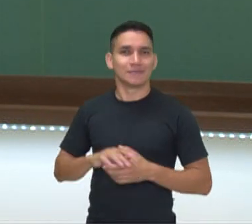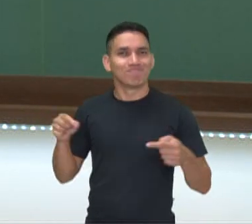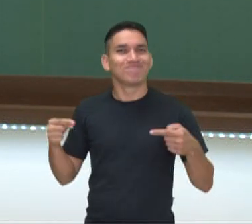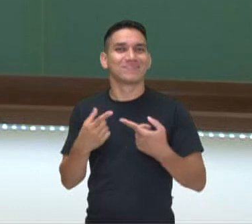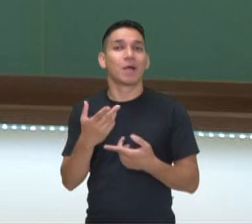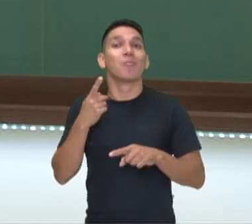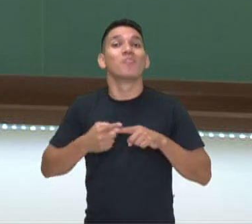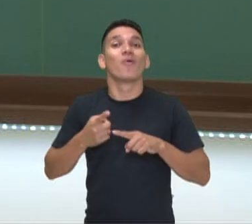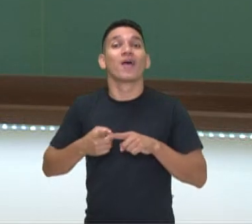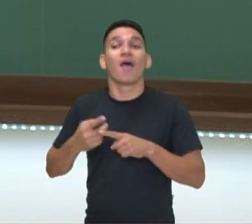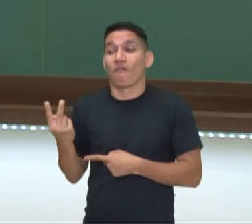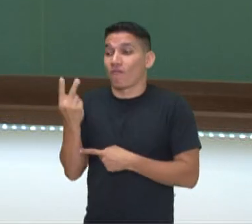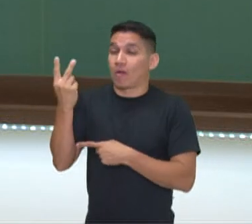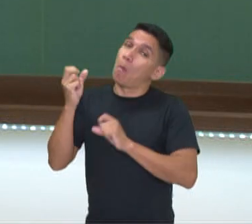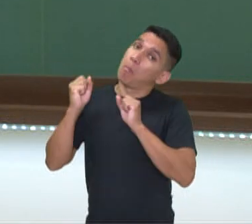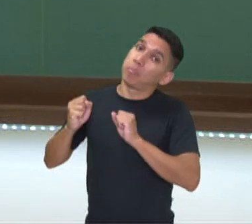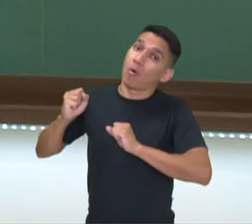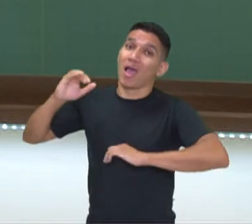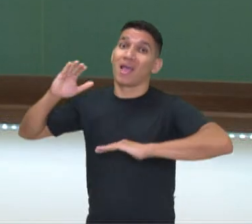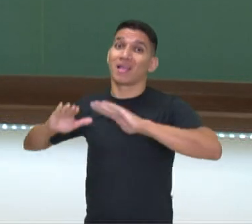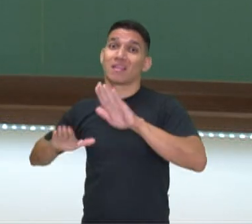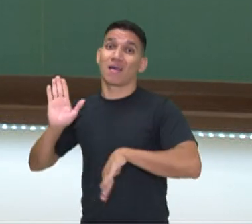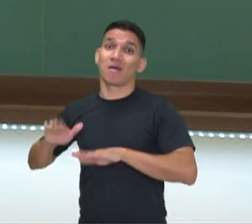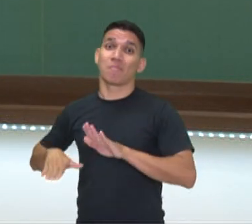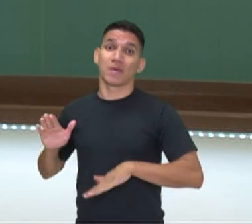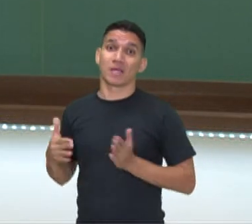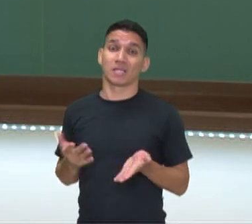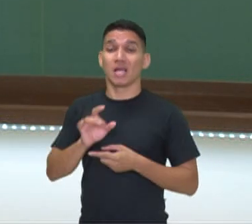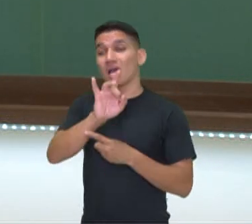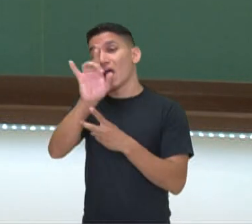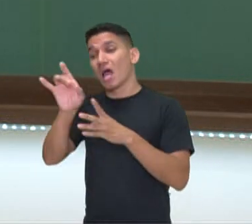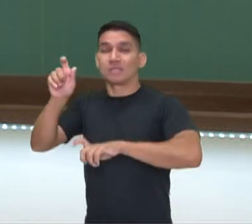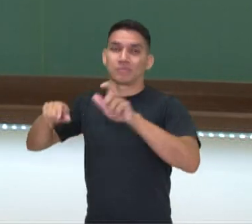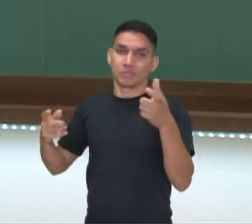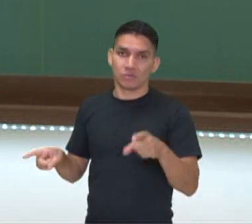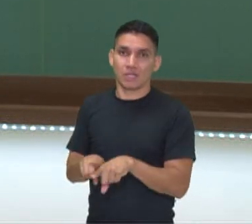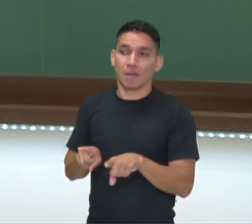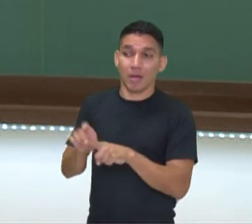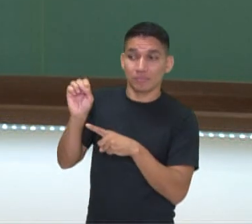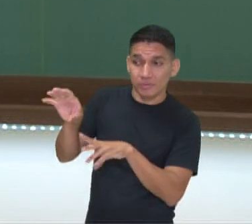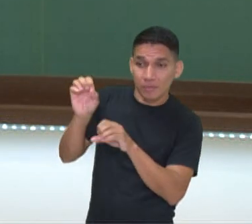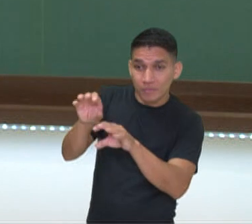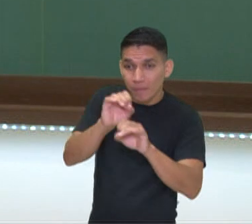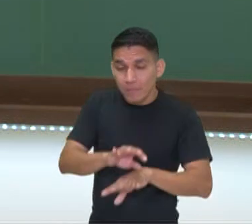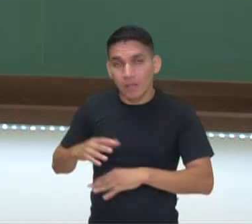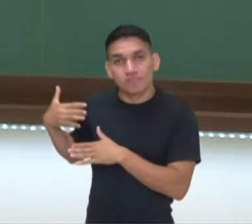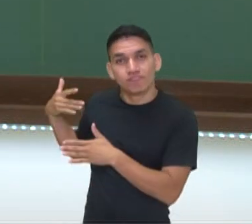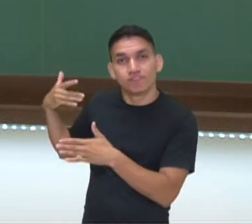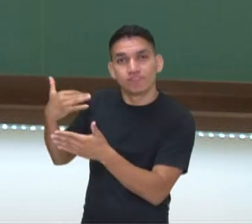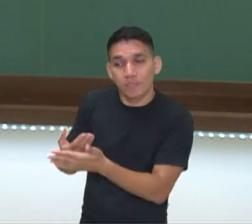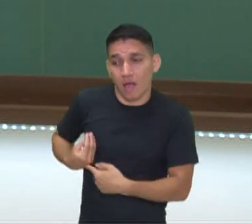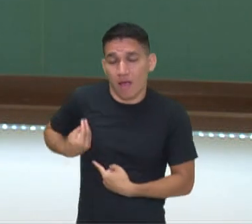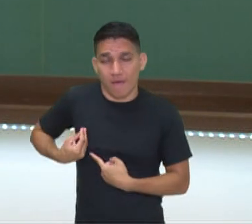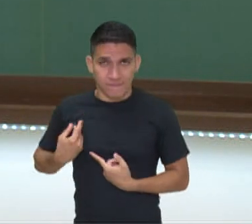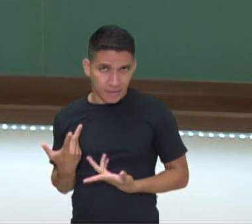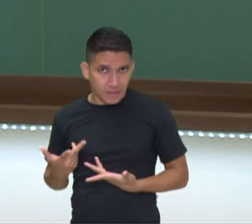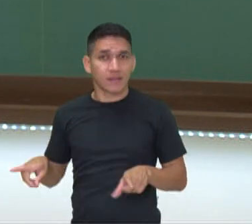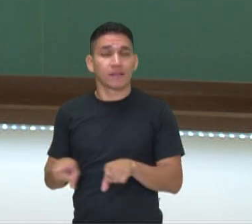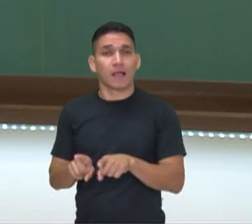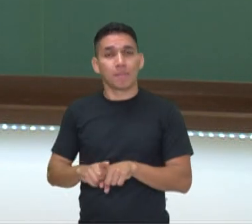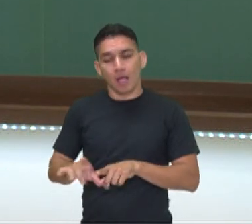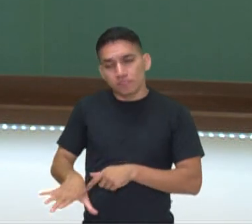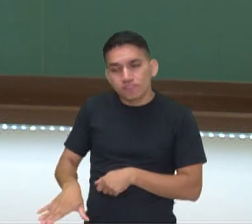ser relativos, depender de cada pessoa e dos ensinamentos que essa pessoa teve ao longo da vida, da sua